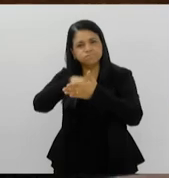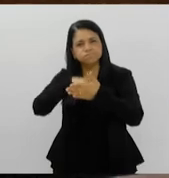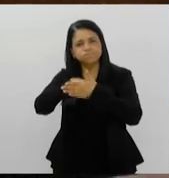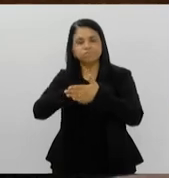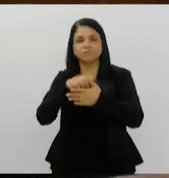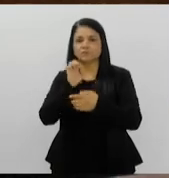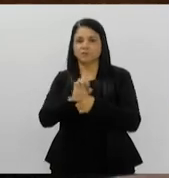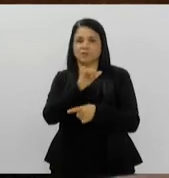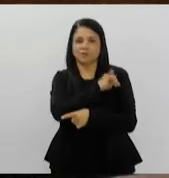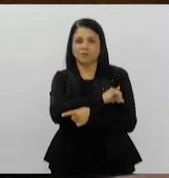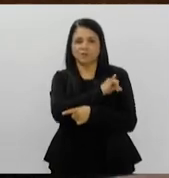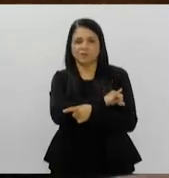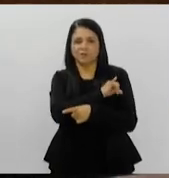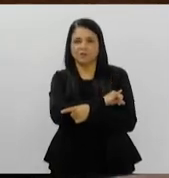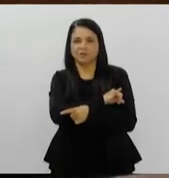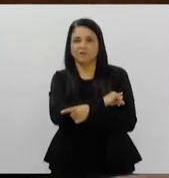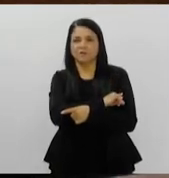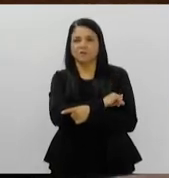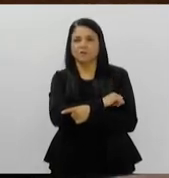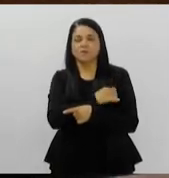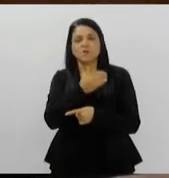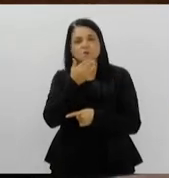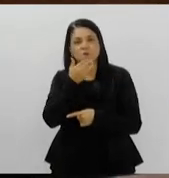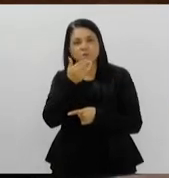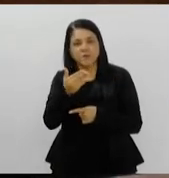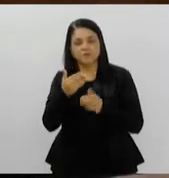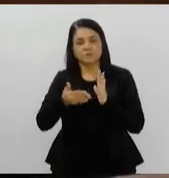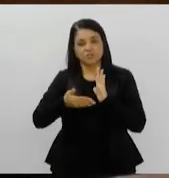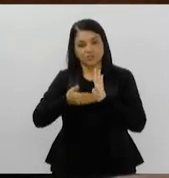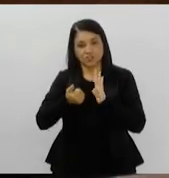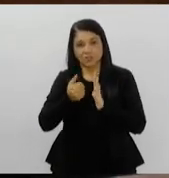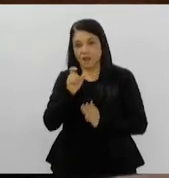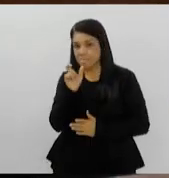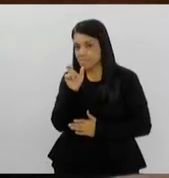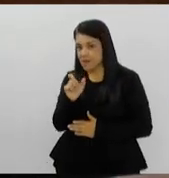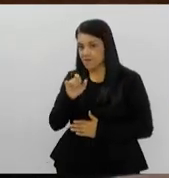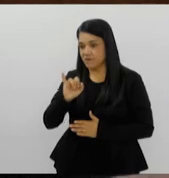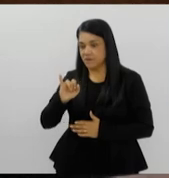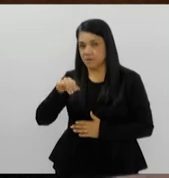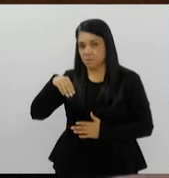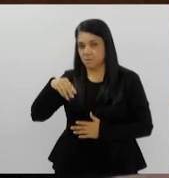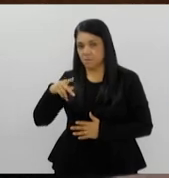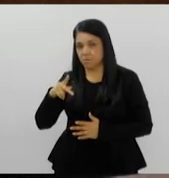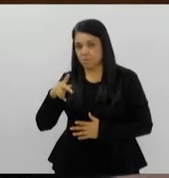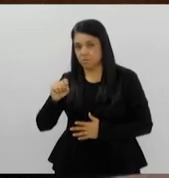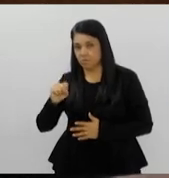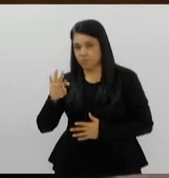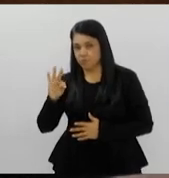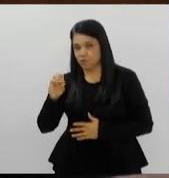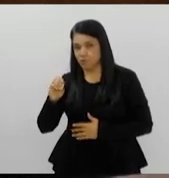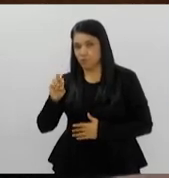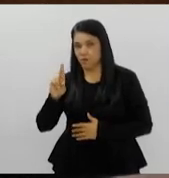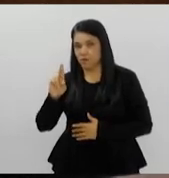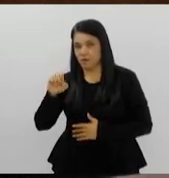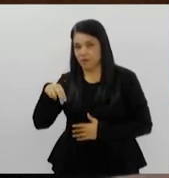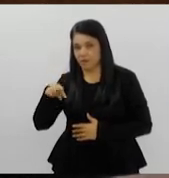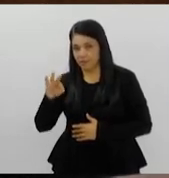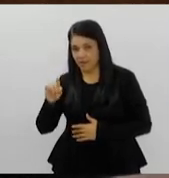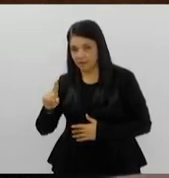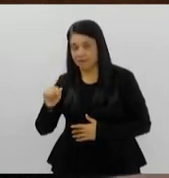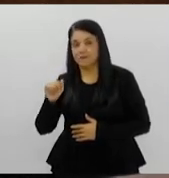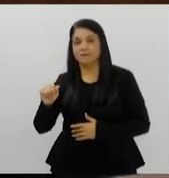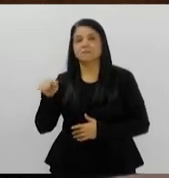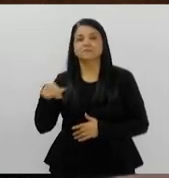Estado, isentando, peço para realmente retirar o imposto de renda, e realmente não cabe, mas a contribuição previdenciária.